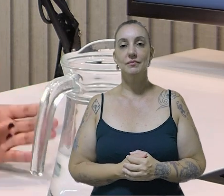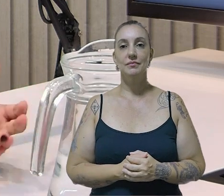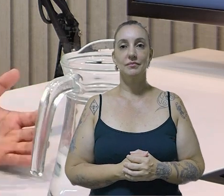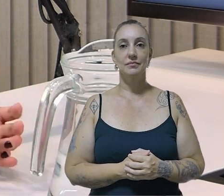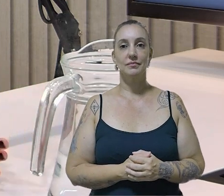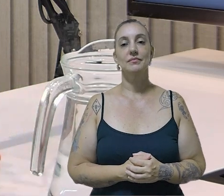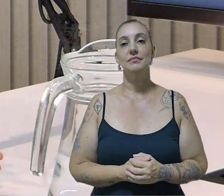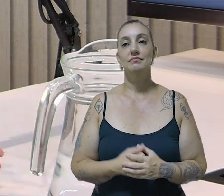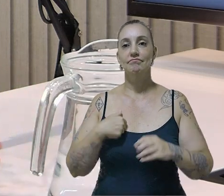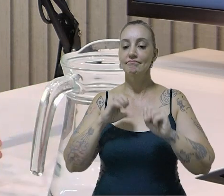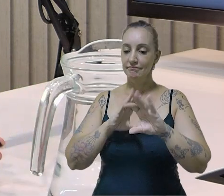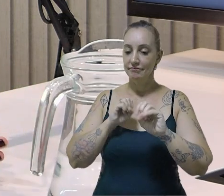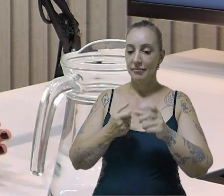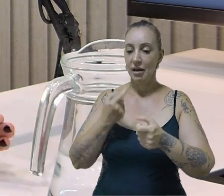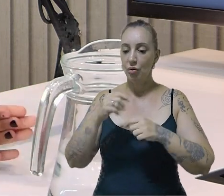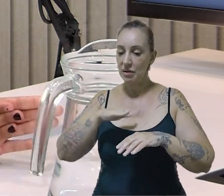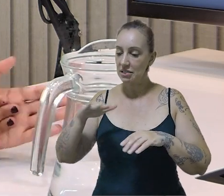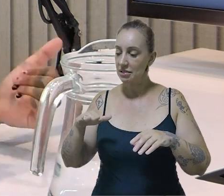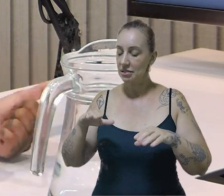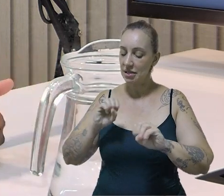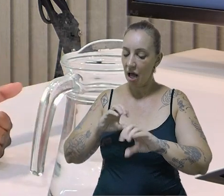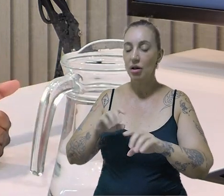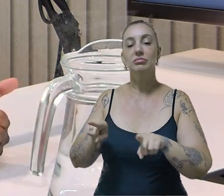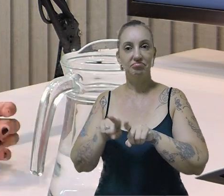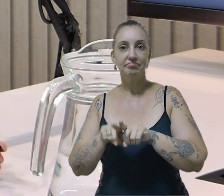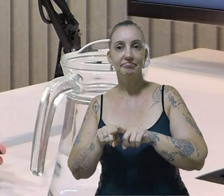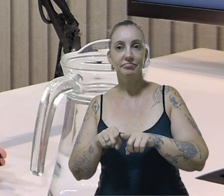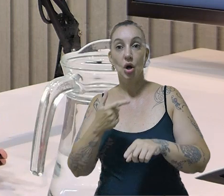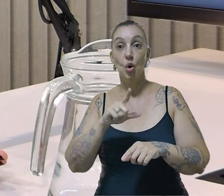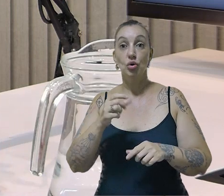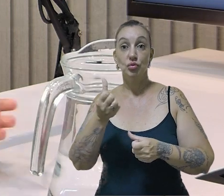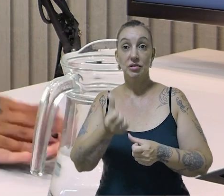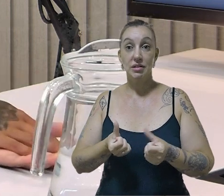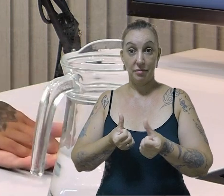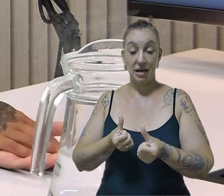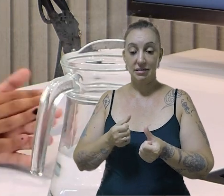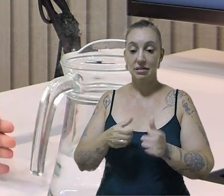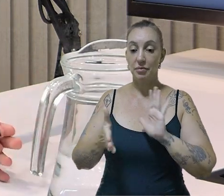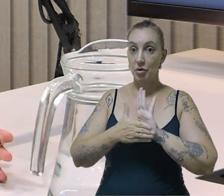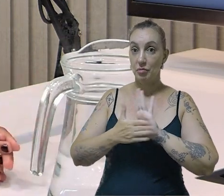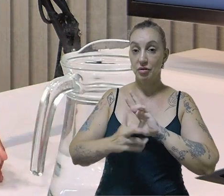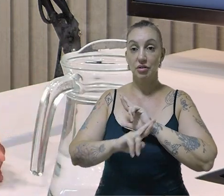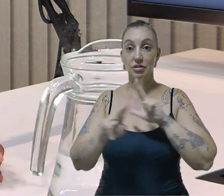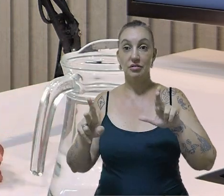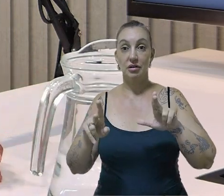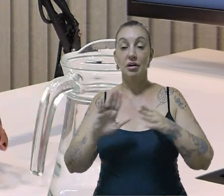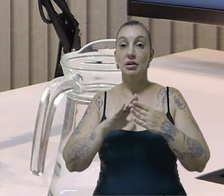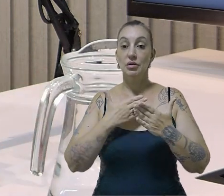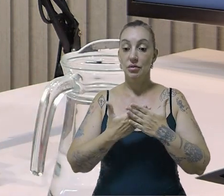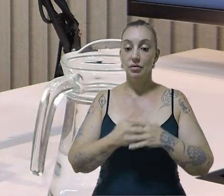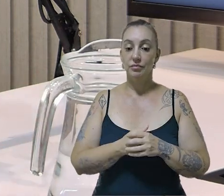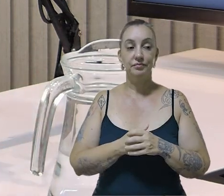tenho ministrado umas aulas lá também no último semestre eu fiz uma proposta diferente pra escola que